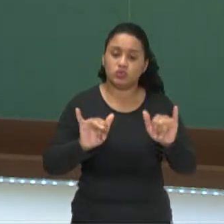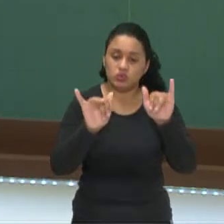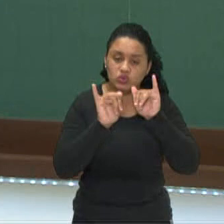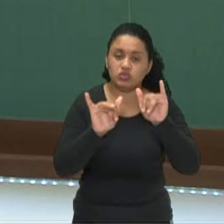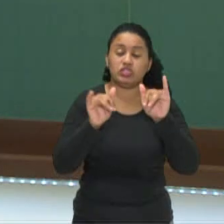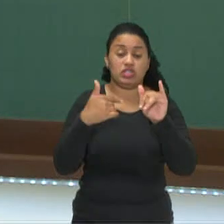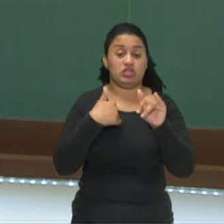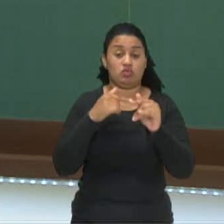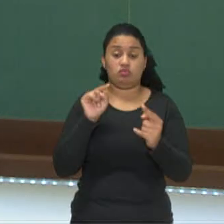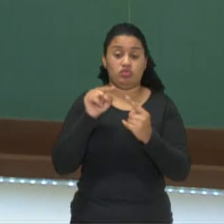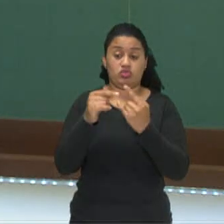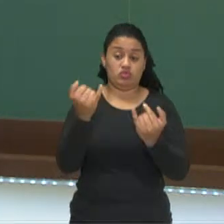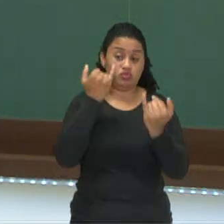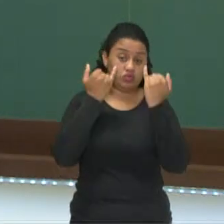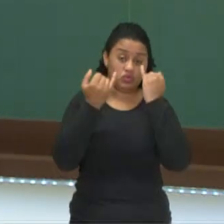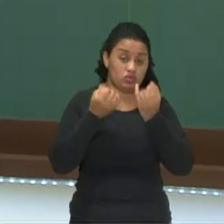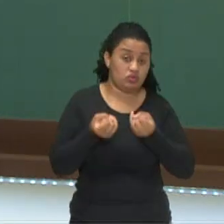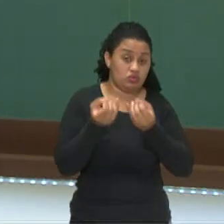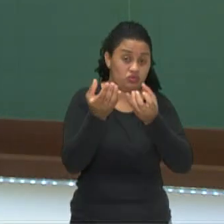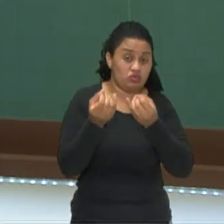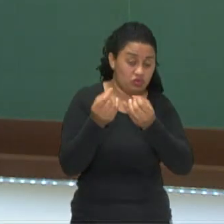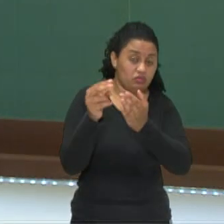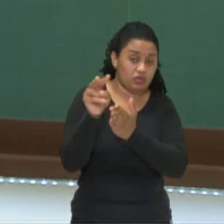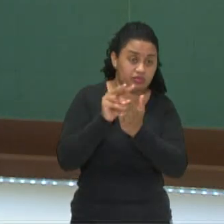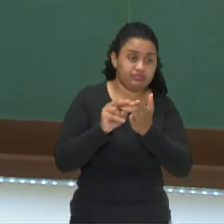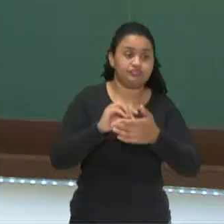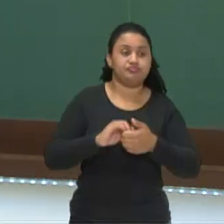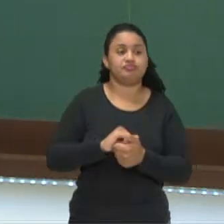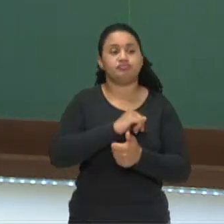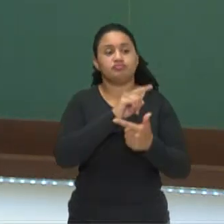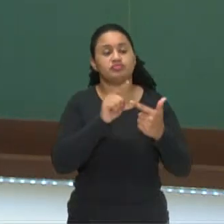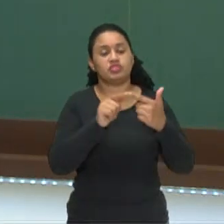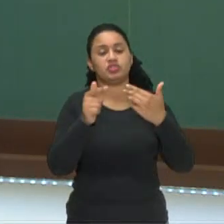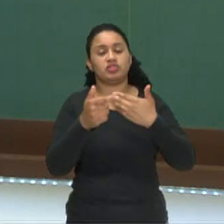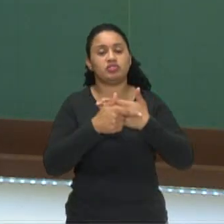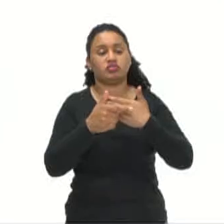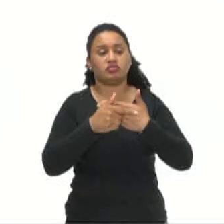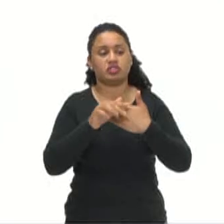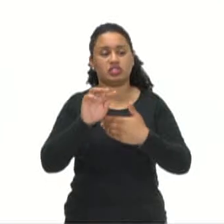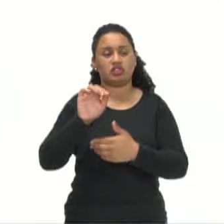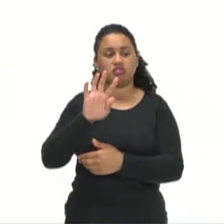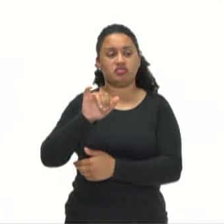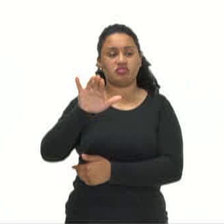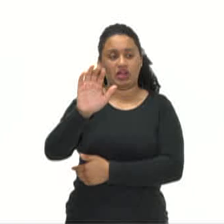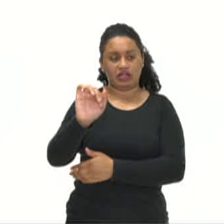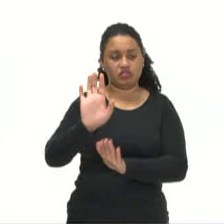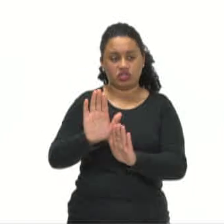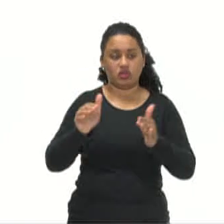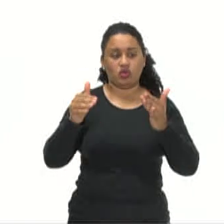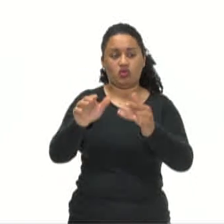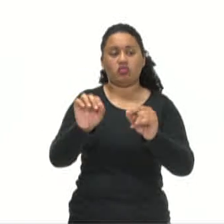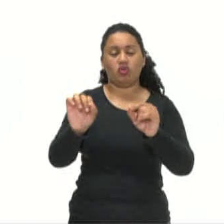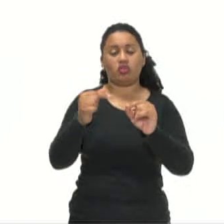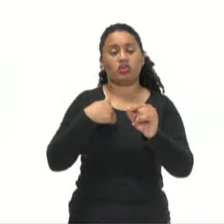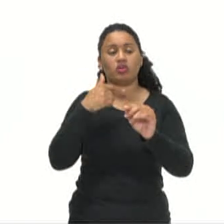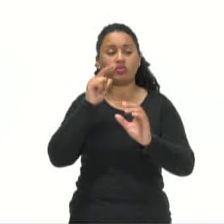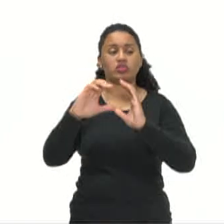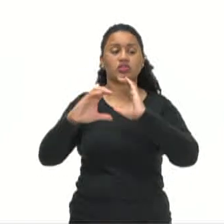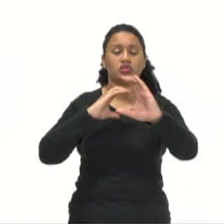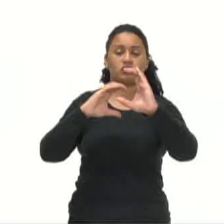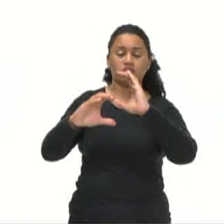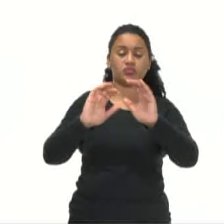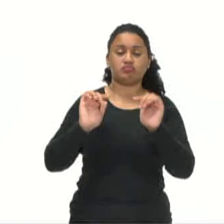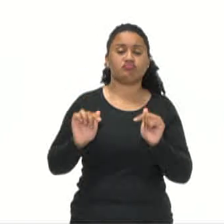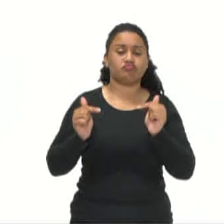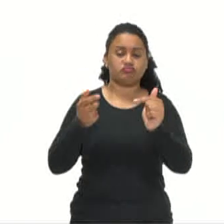de informar o leitor como exemplo. Função fática, foco em manter o canal de